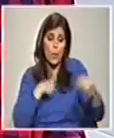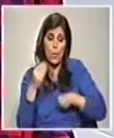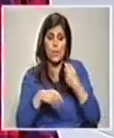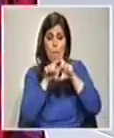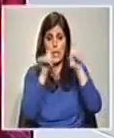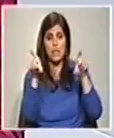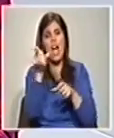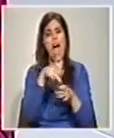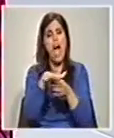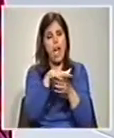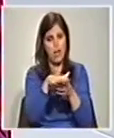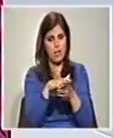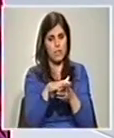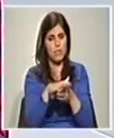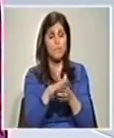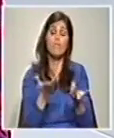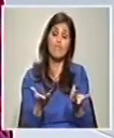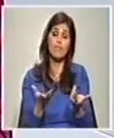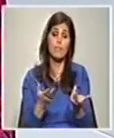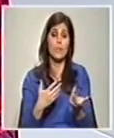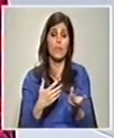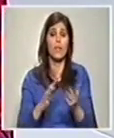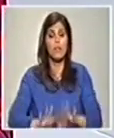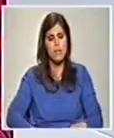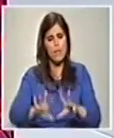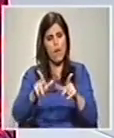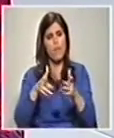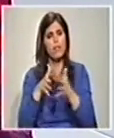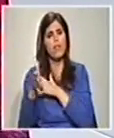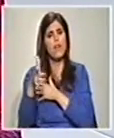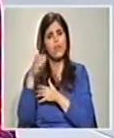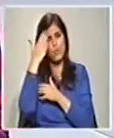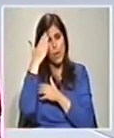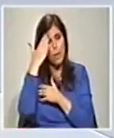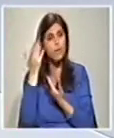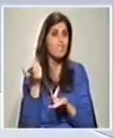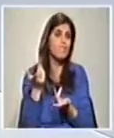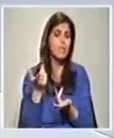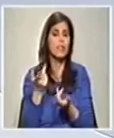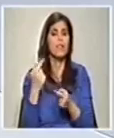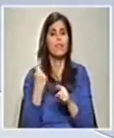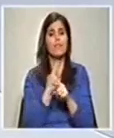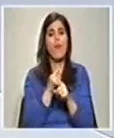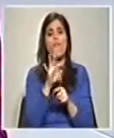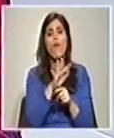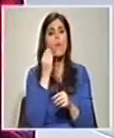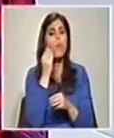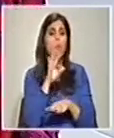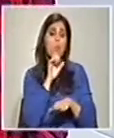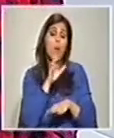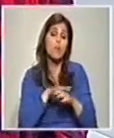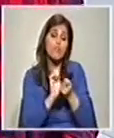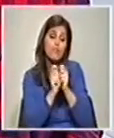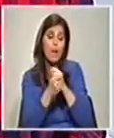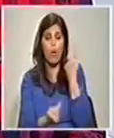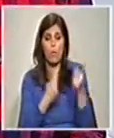áreas também em que elas intervêm com o seu saber e com aquilo que têm como instrumentos para poder intervir. No programa de hoje